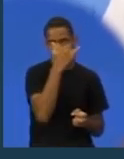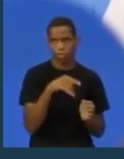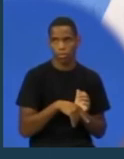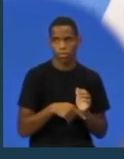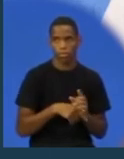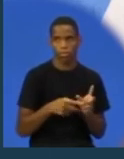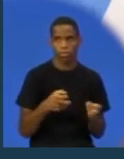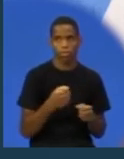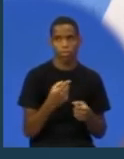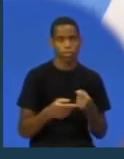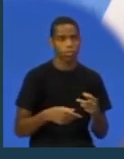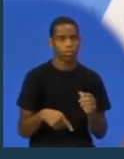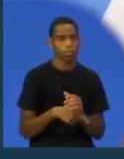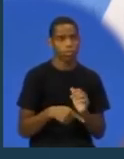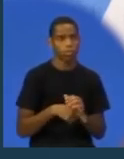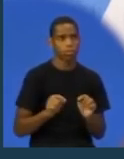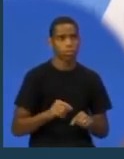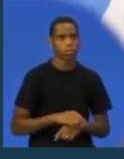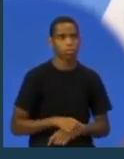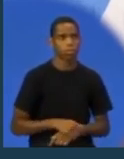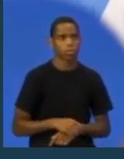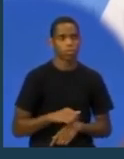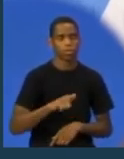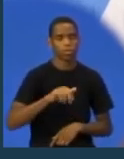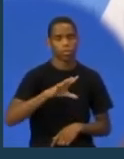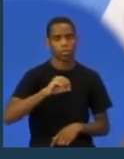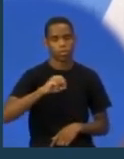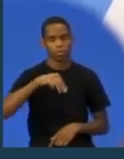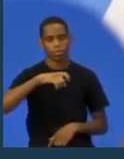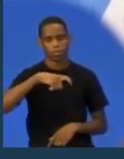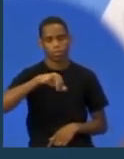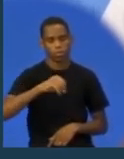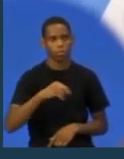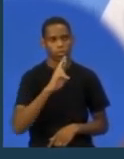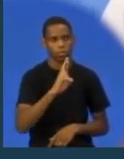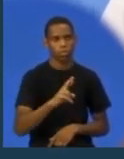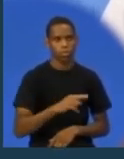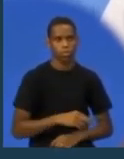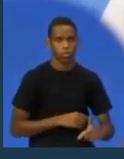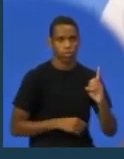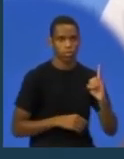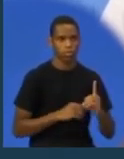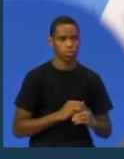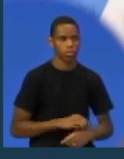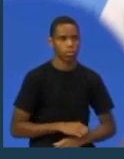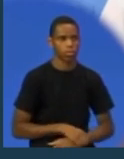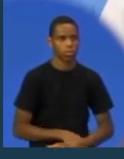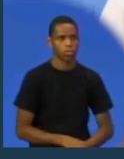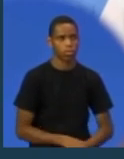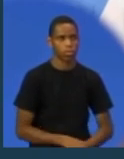músculo com menor tempo de ativação é o músculo glúteo máximo. Alternativa D.